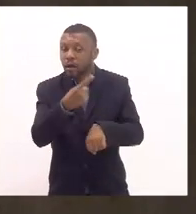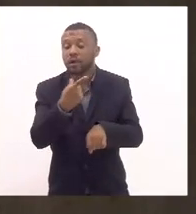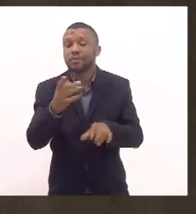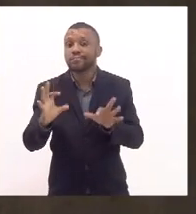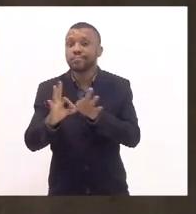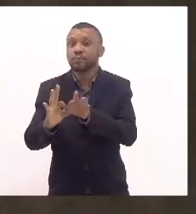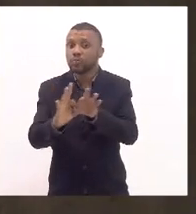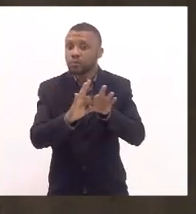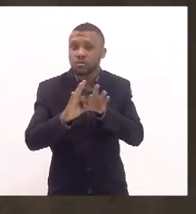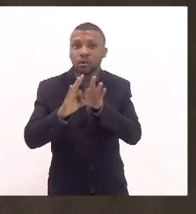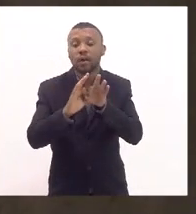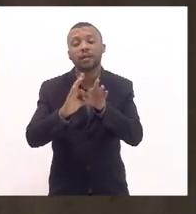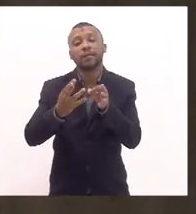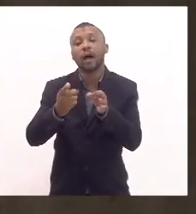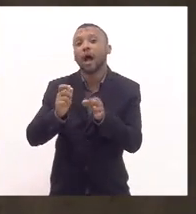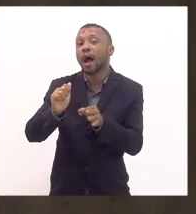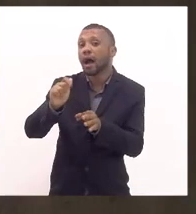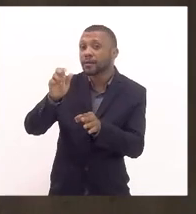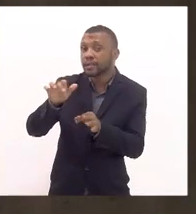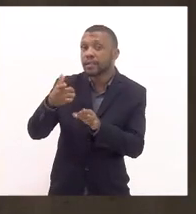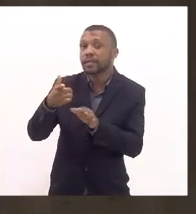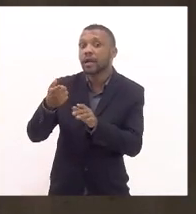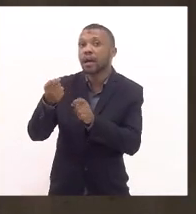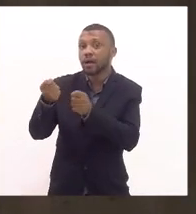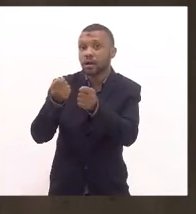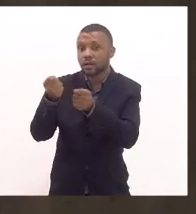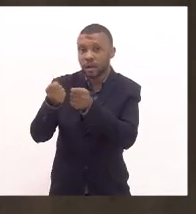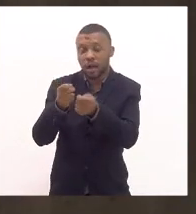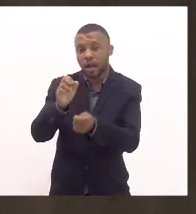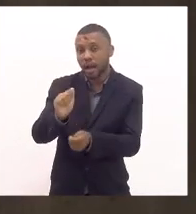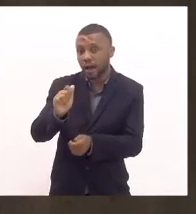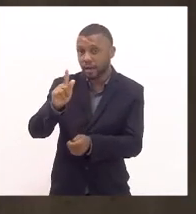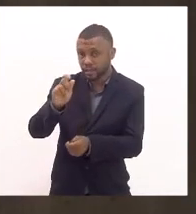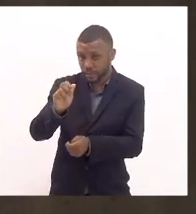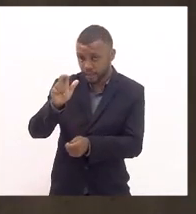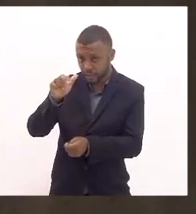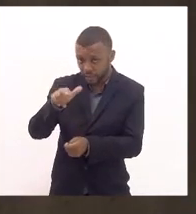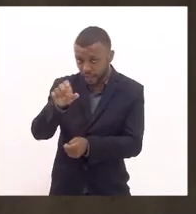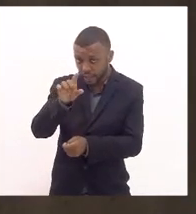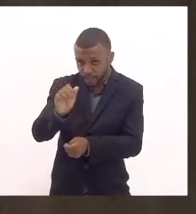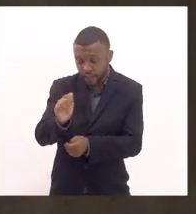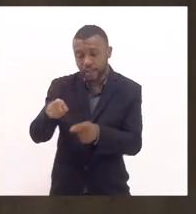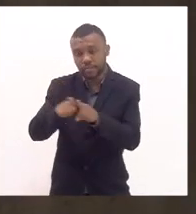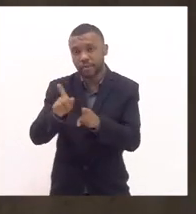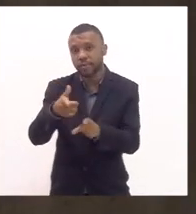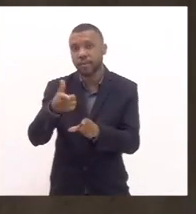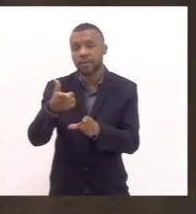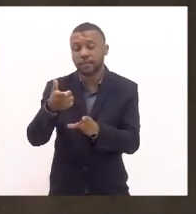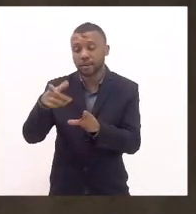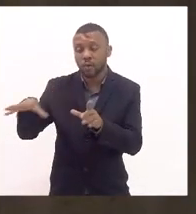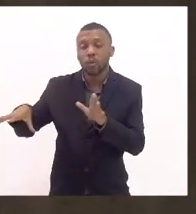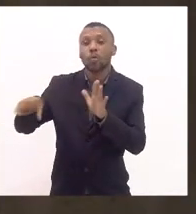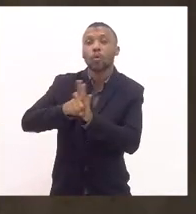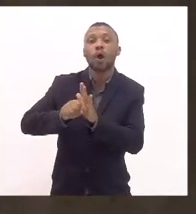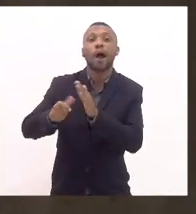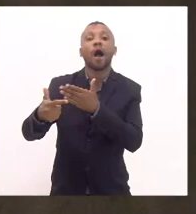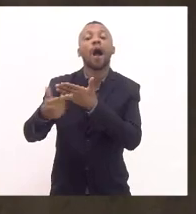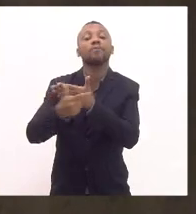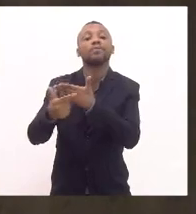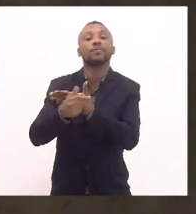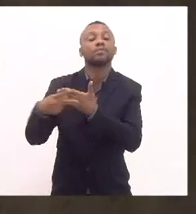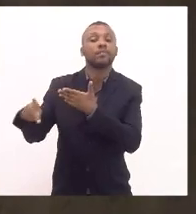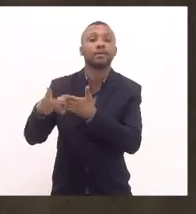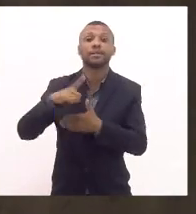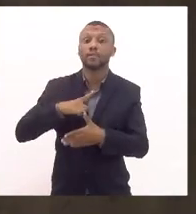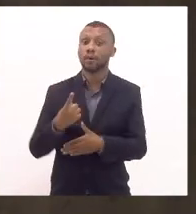unificação das agências reguladoras entendo que a Gênese da deveria absorver todas as atribuições da agetransp e a gente